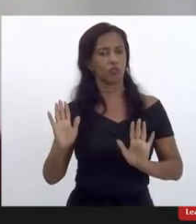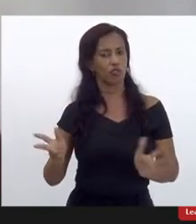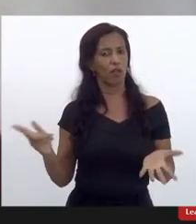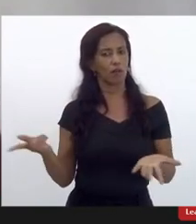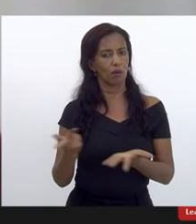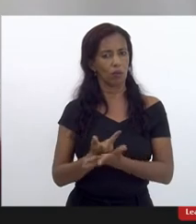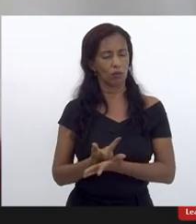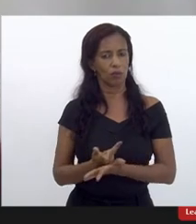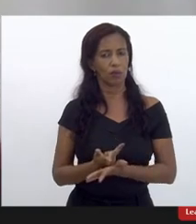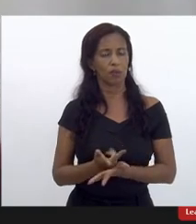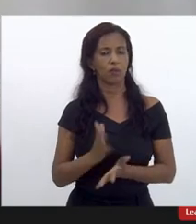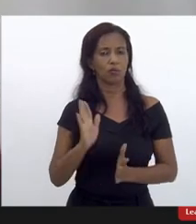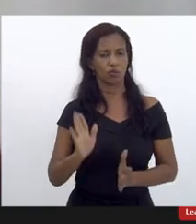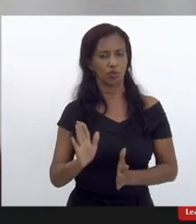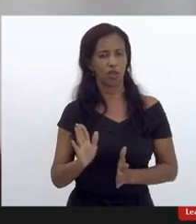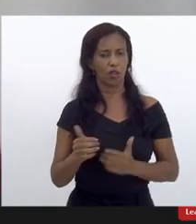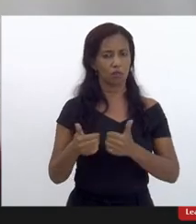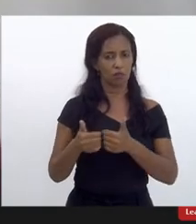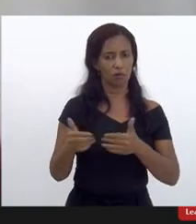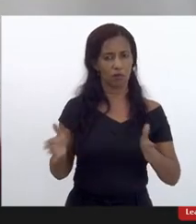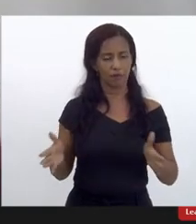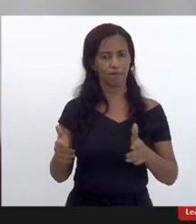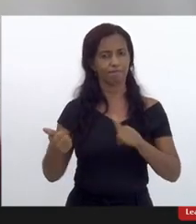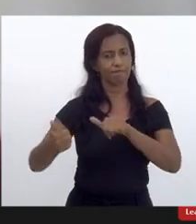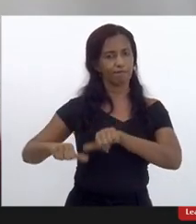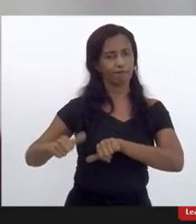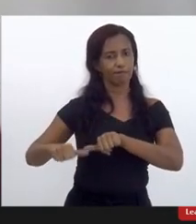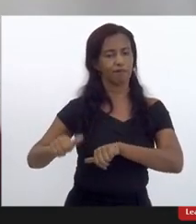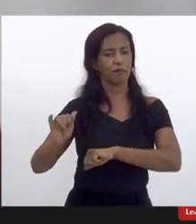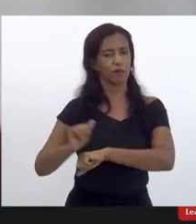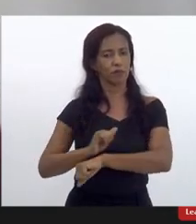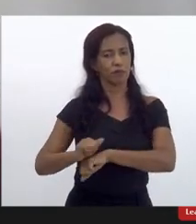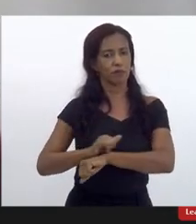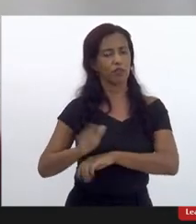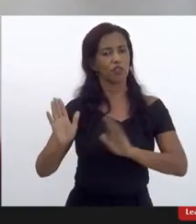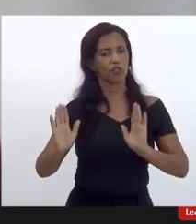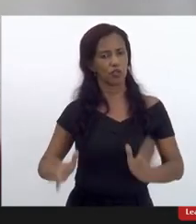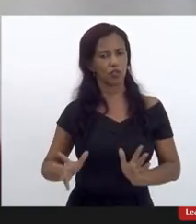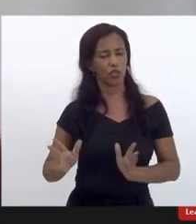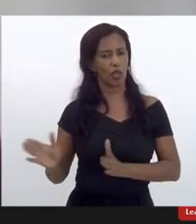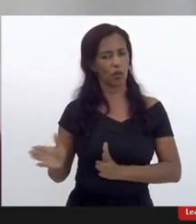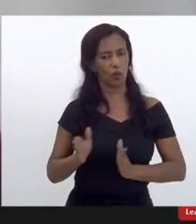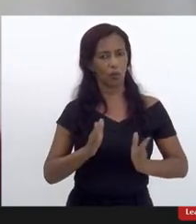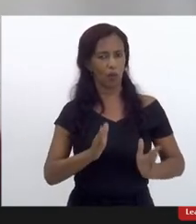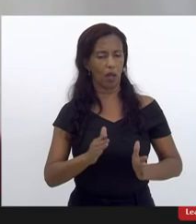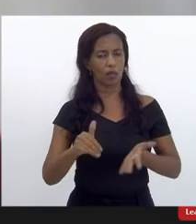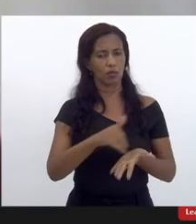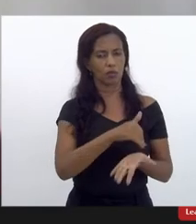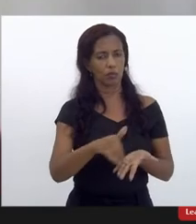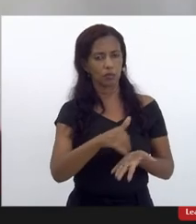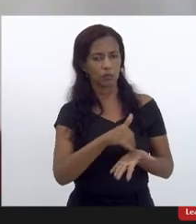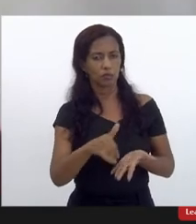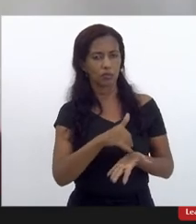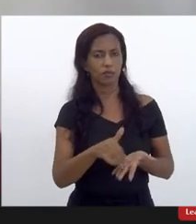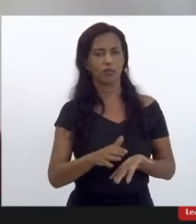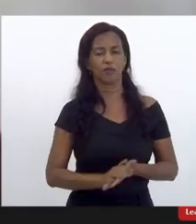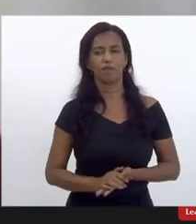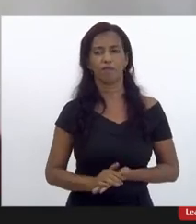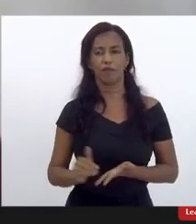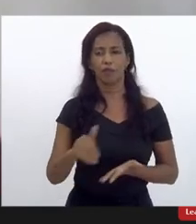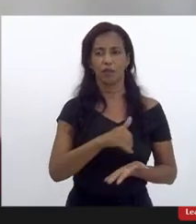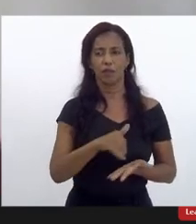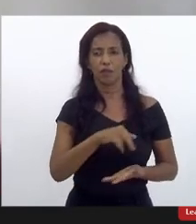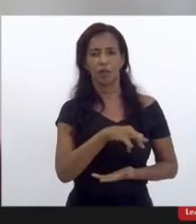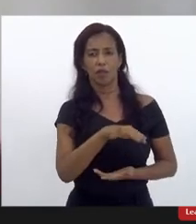feito, o processo já está sendo aberto para isso. Ah, isso já está sendo tratado com o Casa Civil, com o secretário, entre o